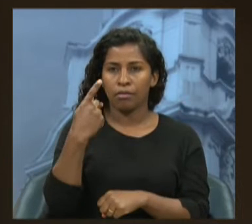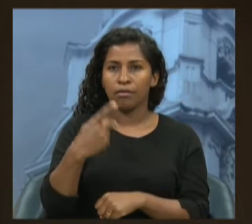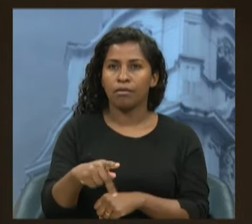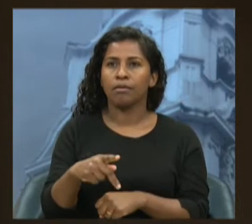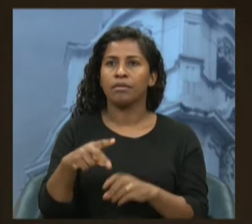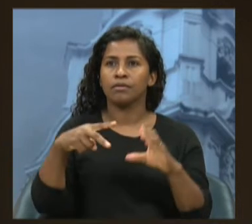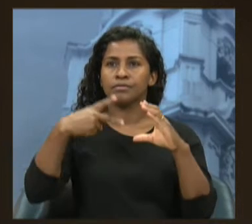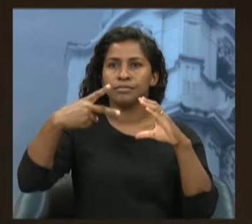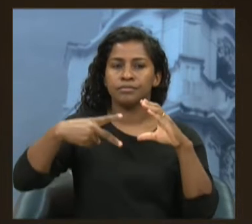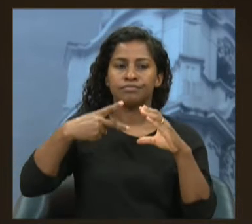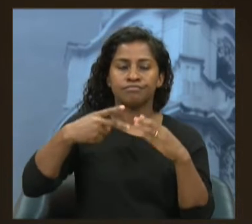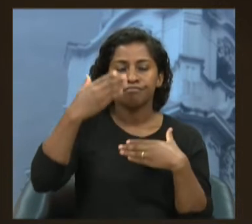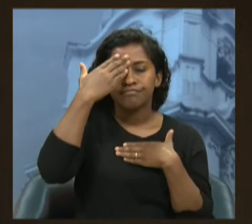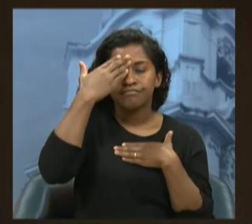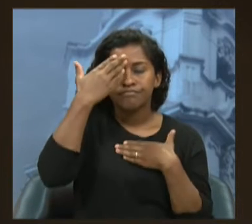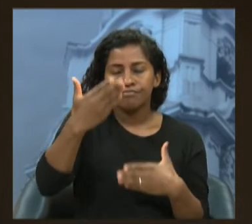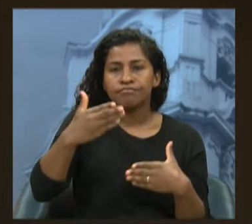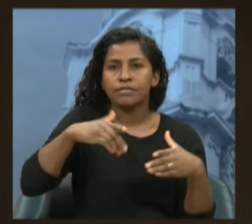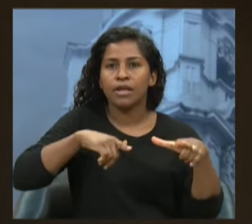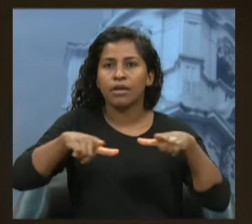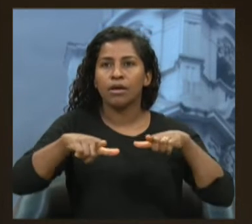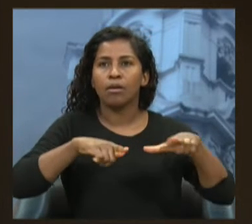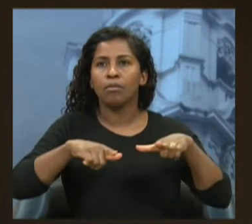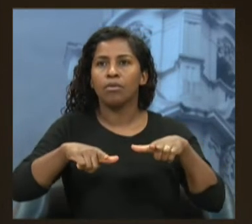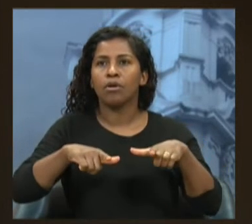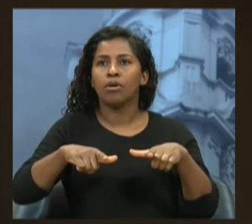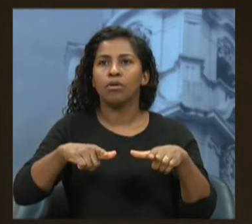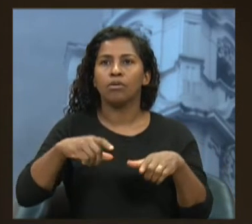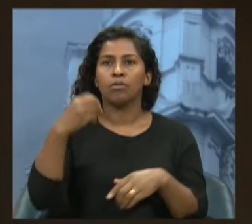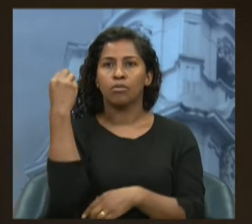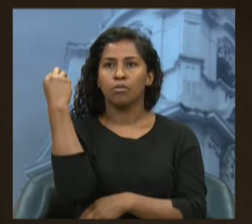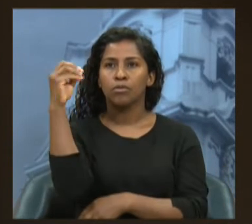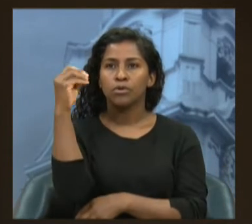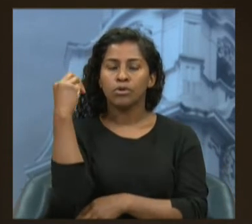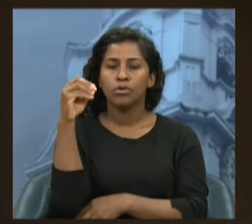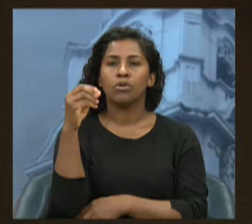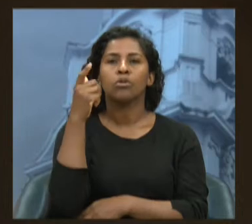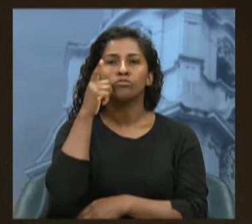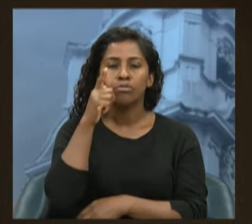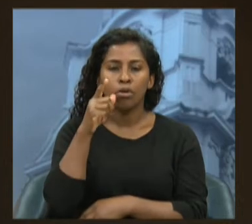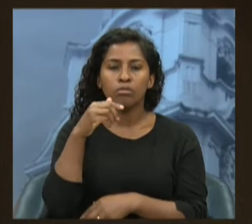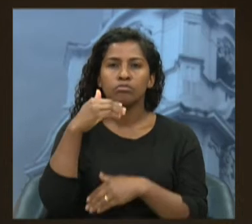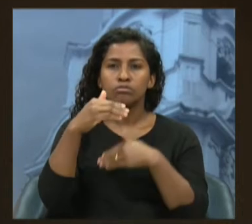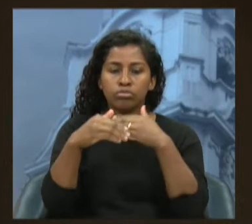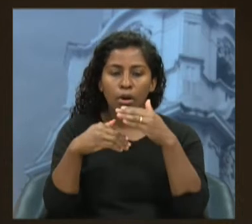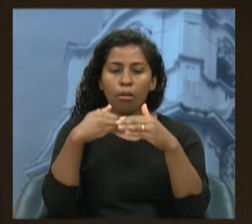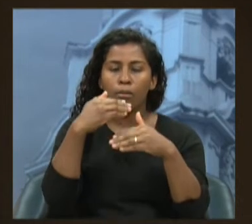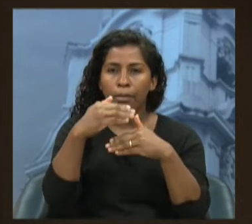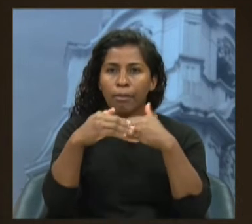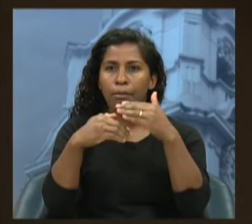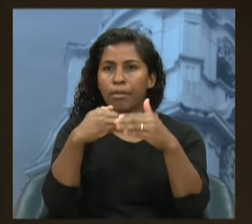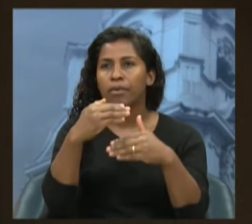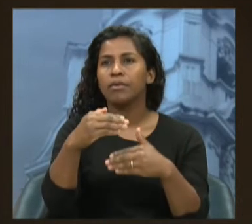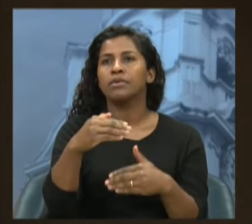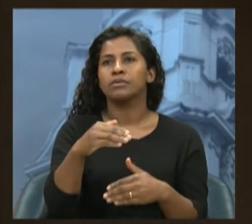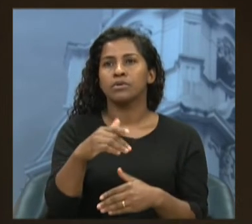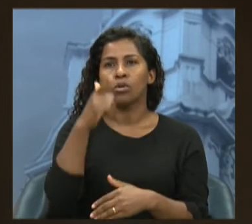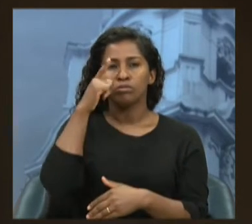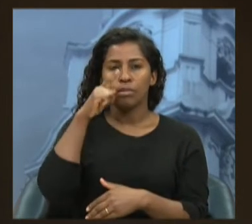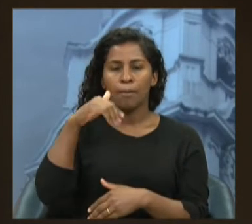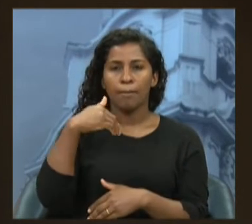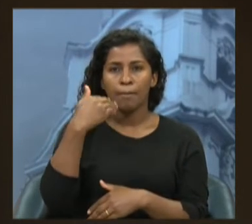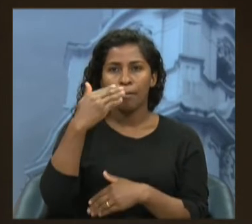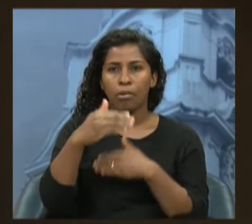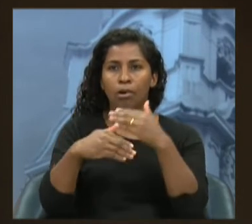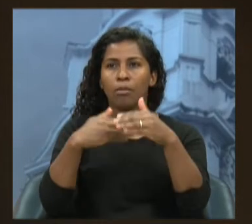mas graças ao trabalho de vocês é que Porto Alegre tem andado para frente e vai andar ainda mais. Viva